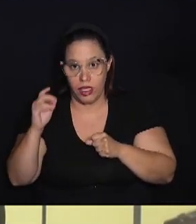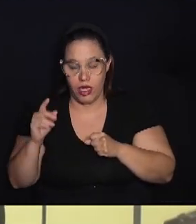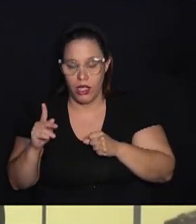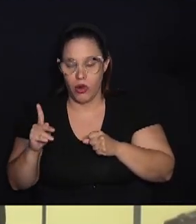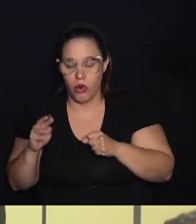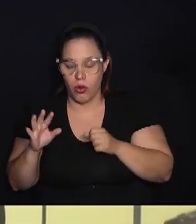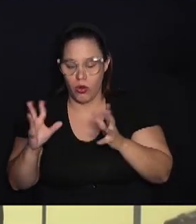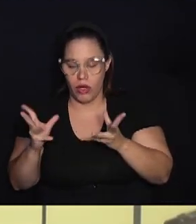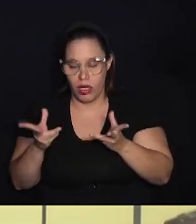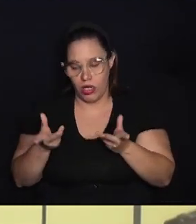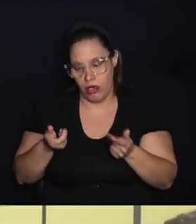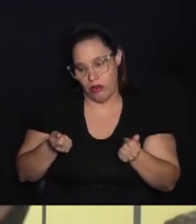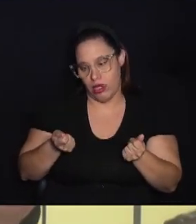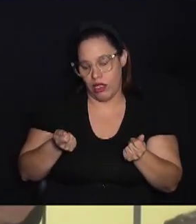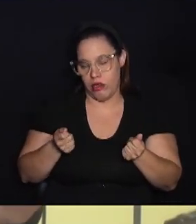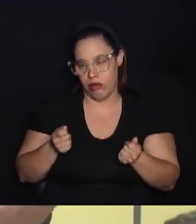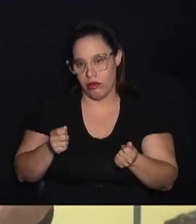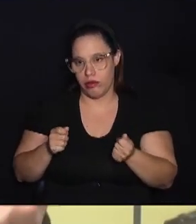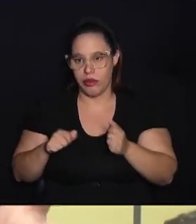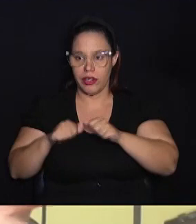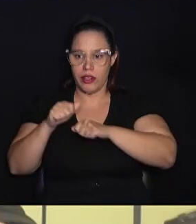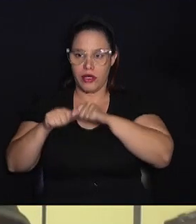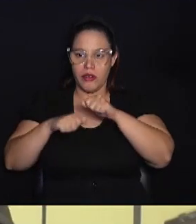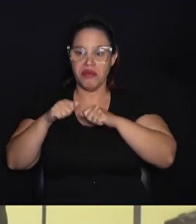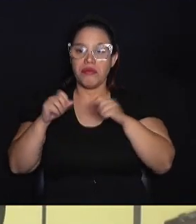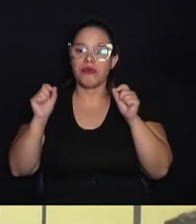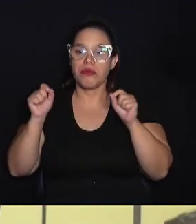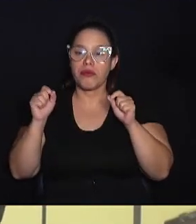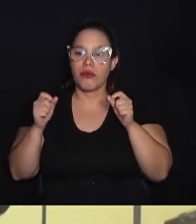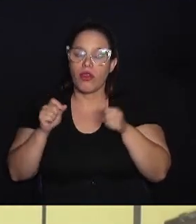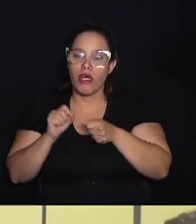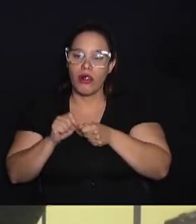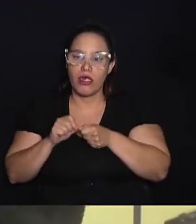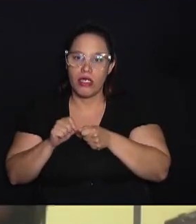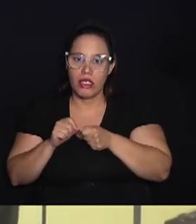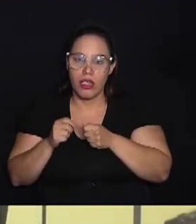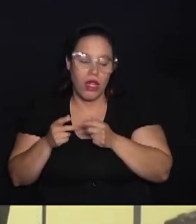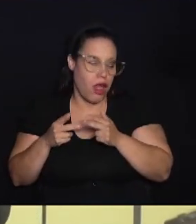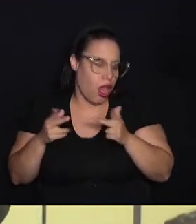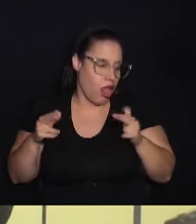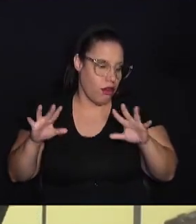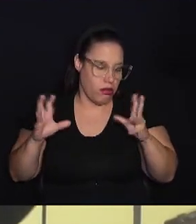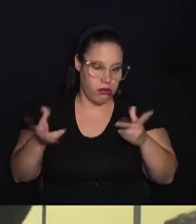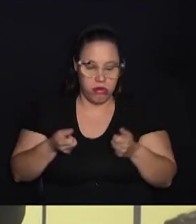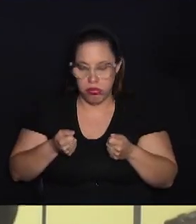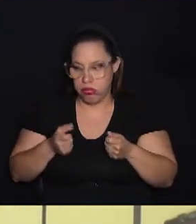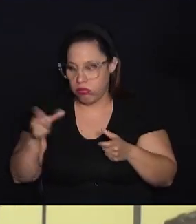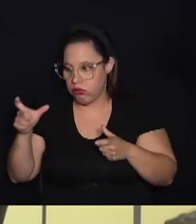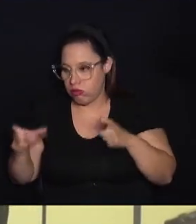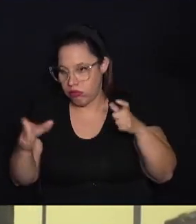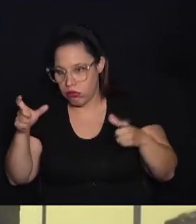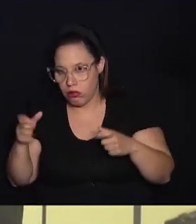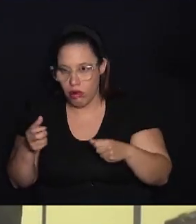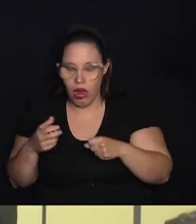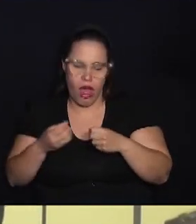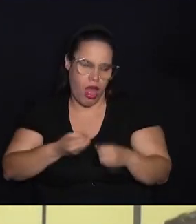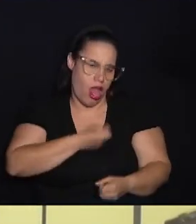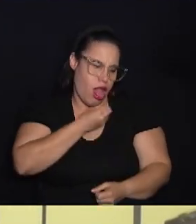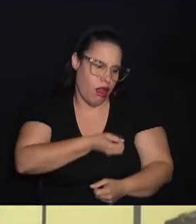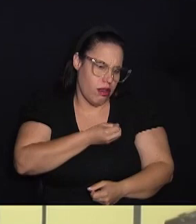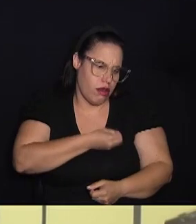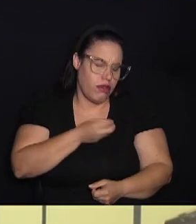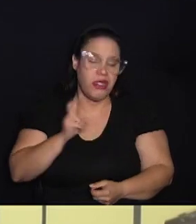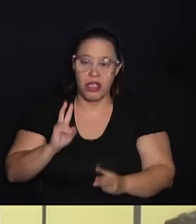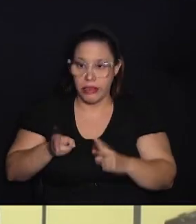você tendo cultivado Isso muda o o que você quer fazer né E também muda as coisas ao nosso redor a vida continua em movimento Então essa